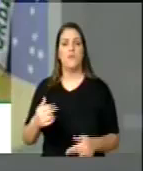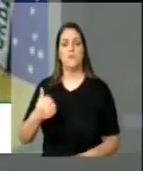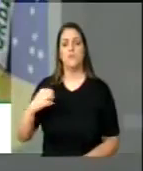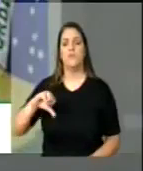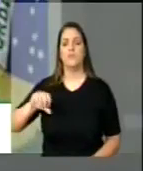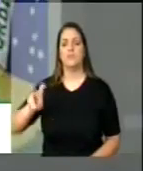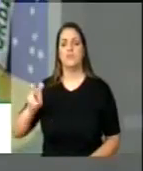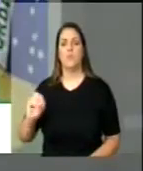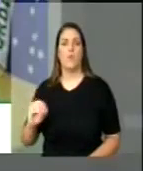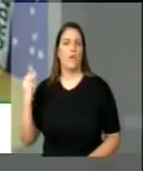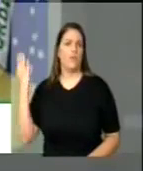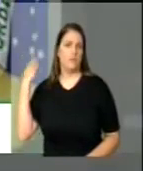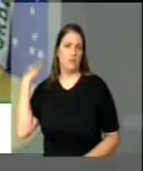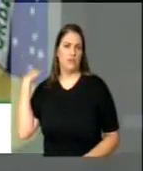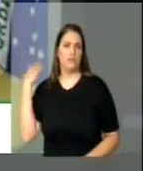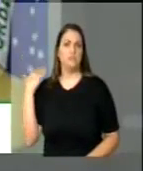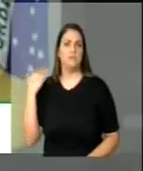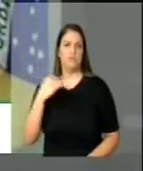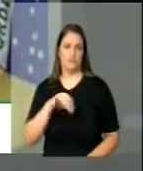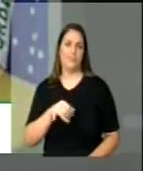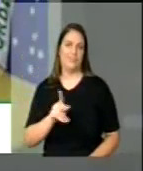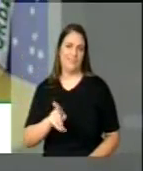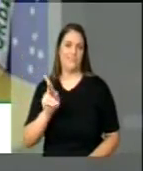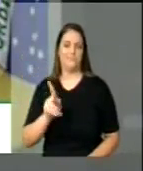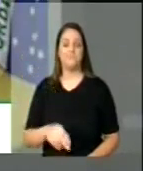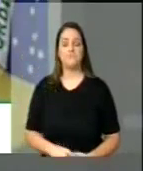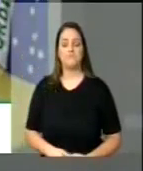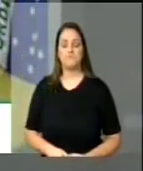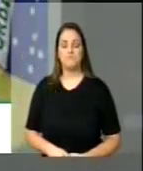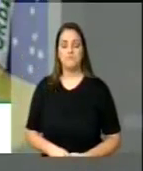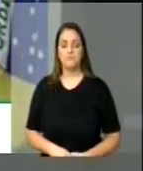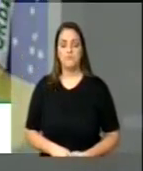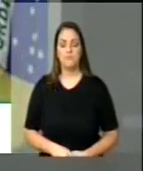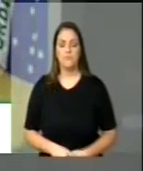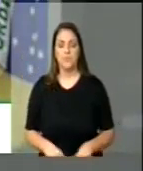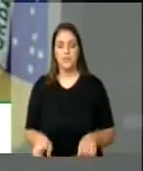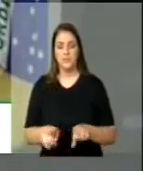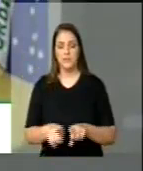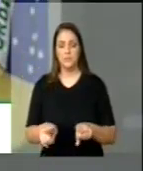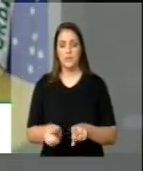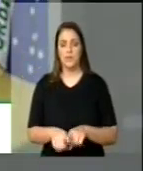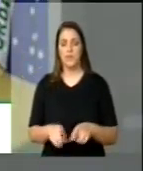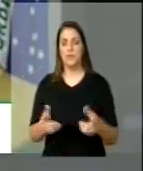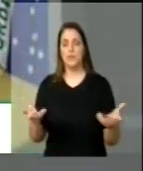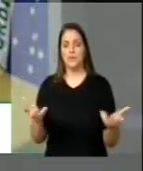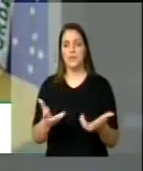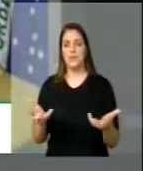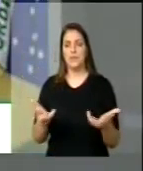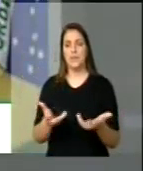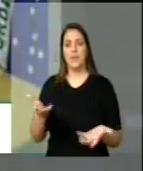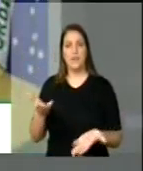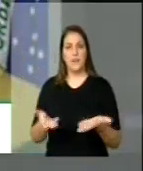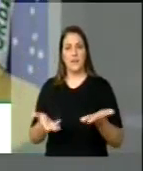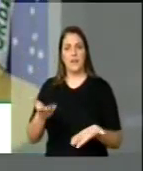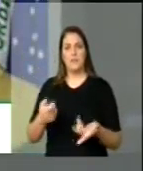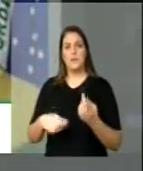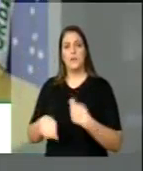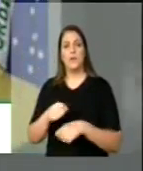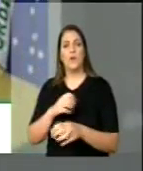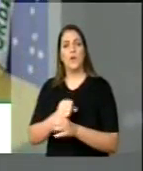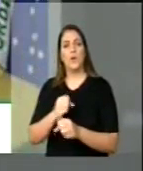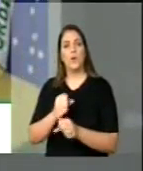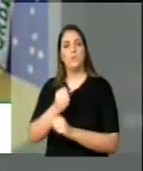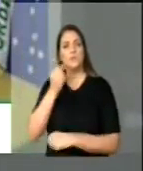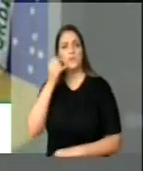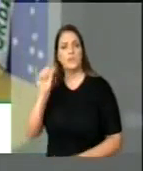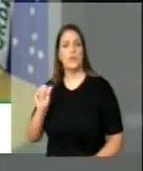50, do período Juscelino, ao mesmo tempo em que se pretendia equilibrar as contas públicas e reduzir a